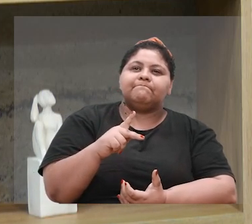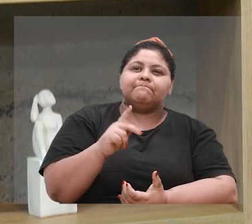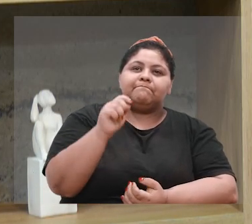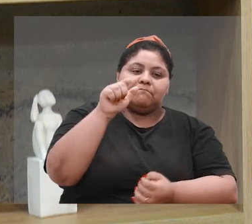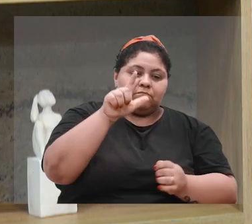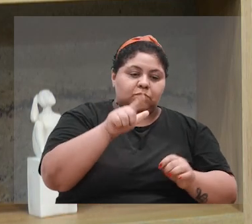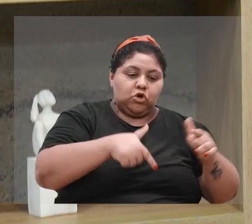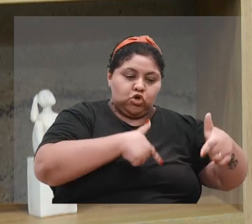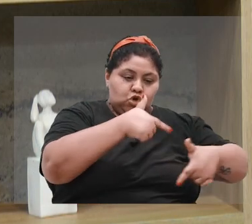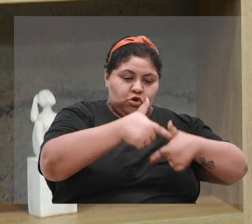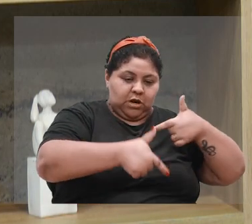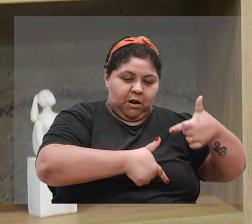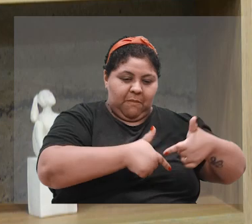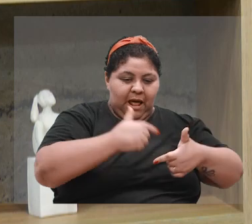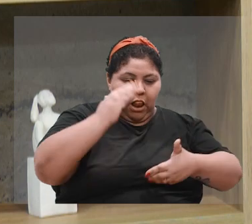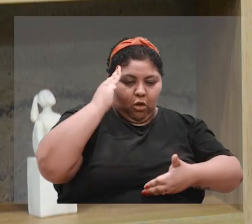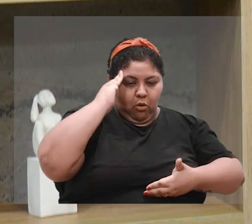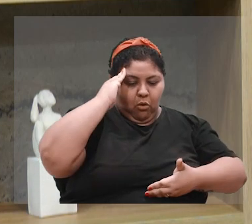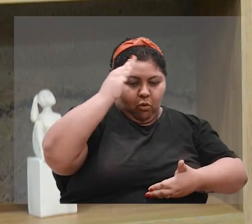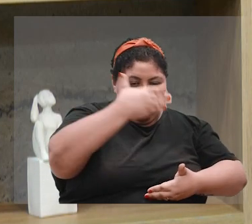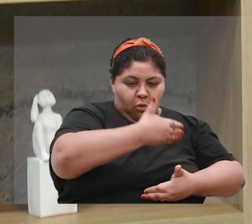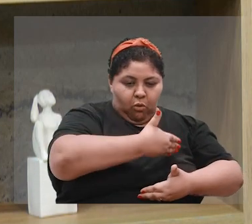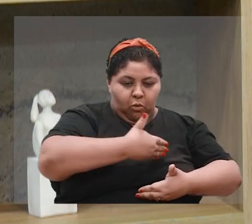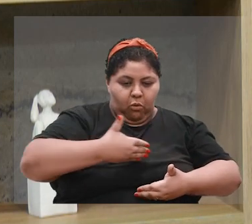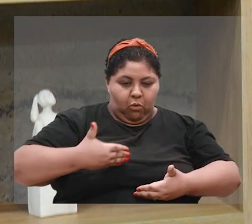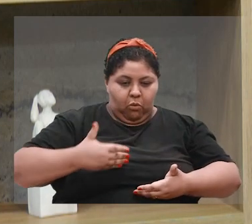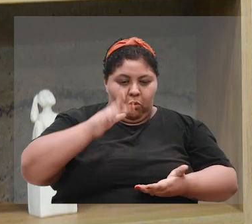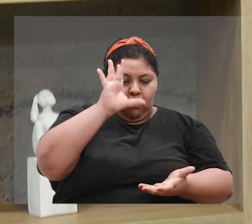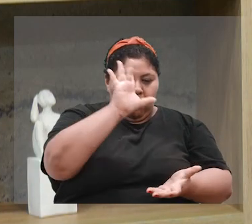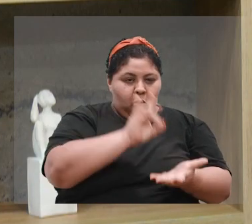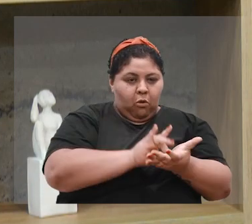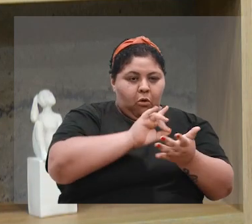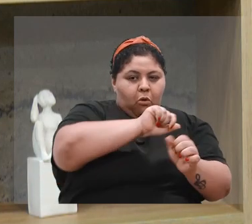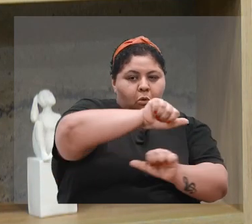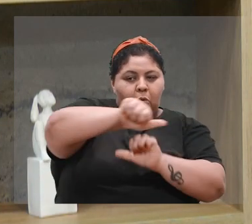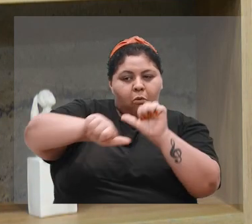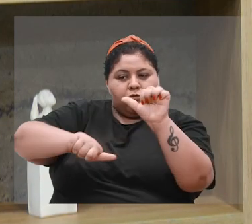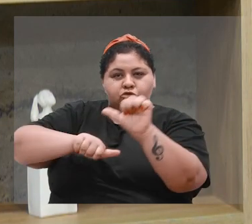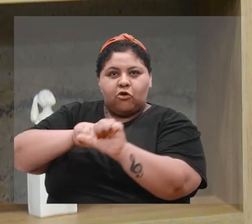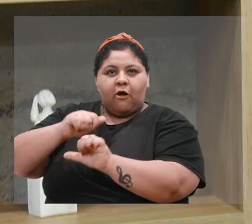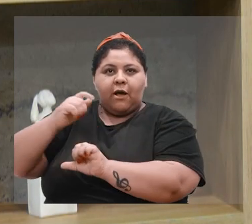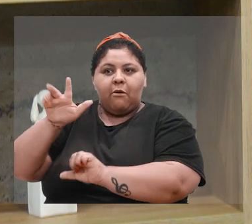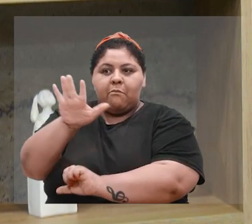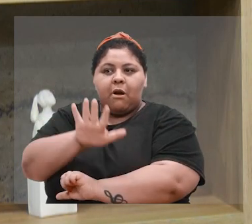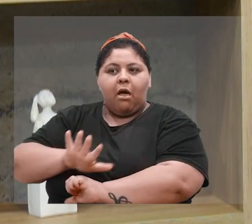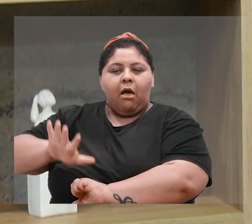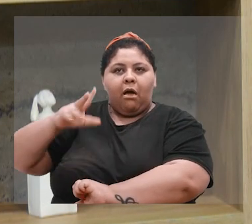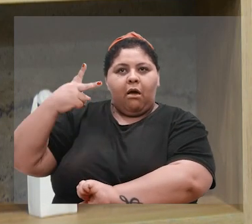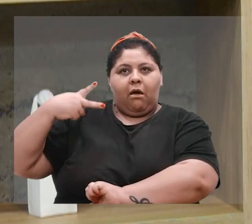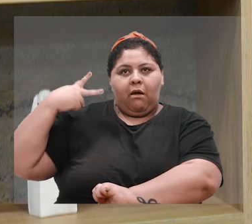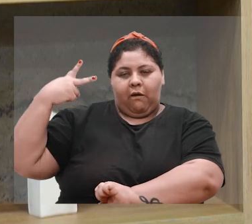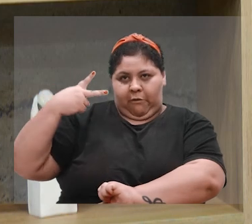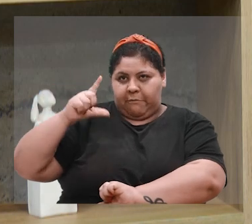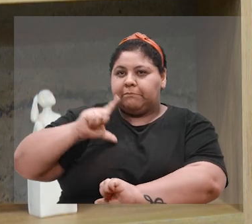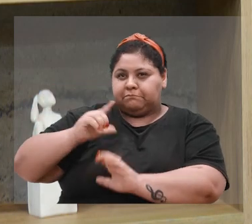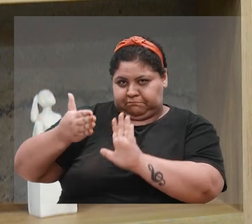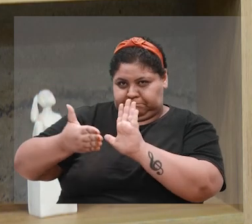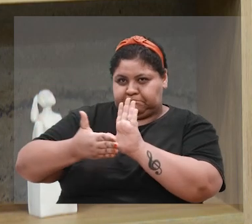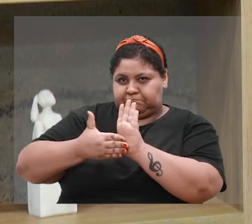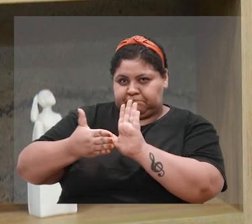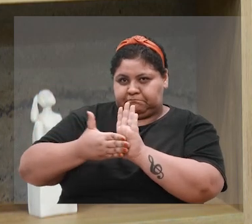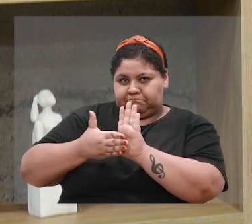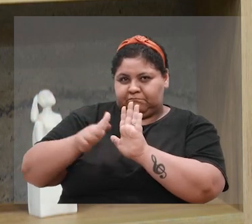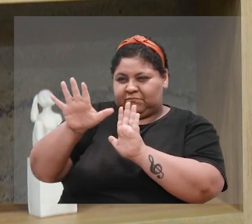de carreira e que vai para a política. Nós temos, a propósito disso, em cenário nacional, a discussão da chamada PEC